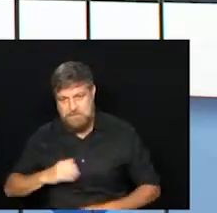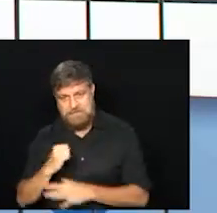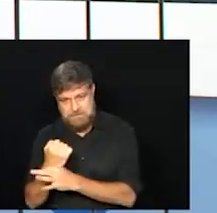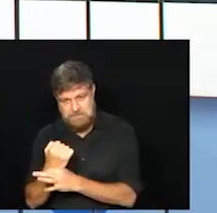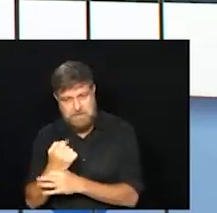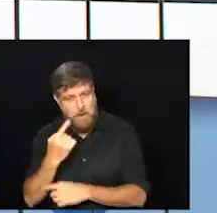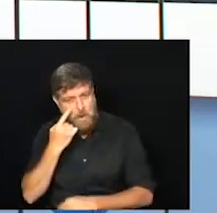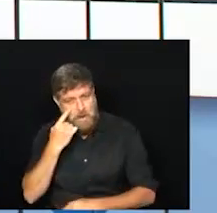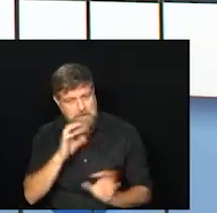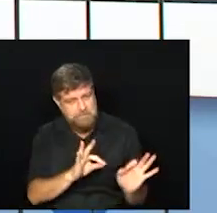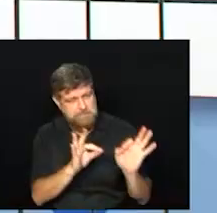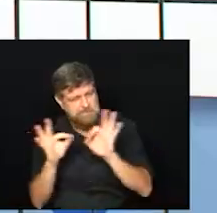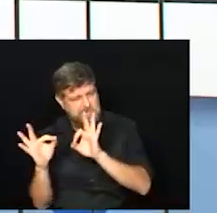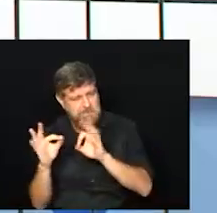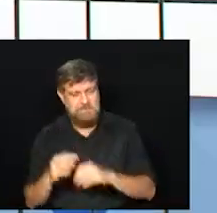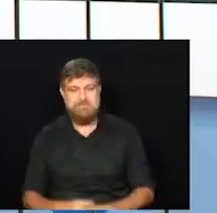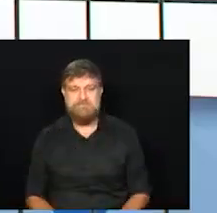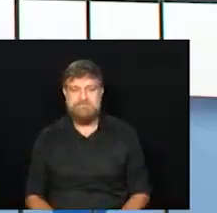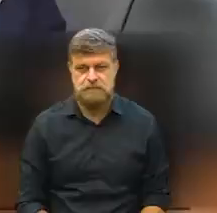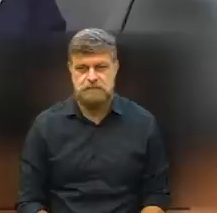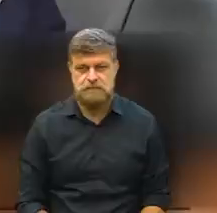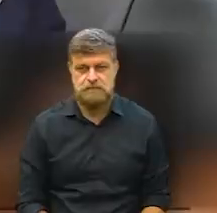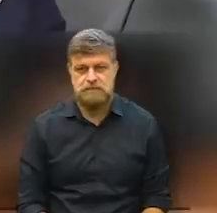cidade. Confira.